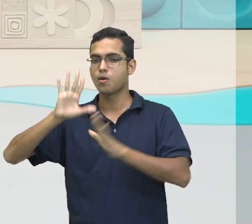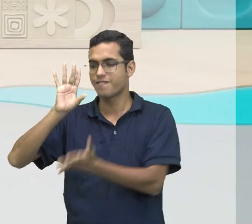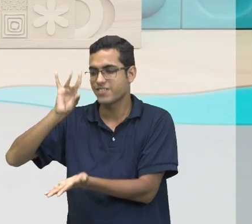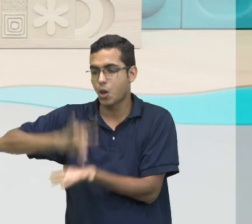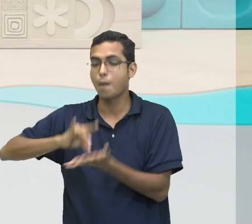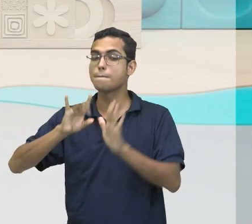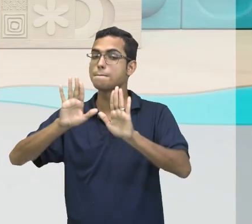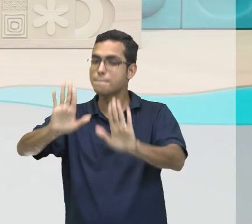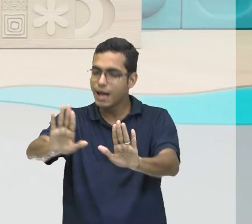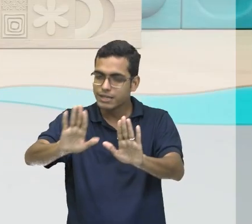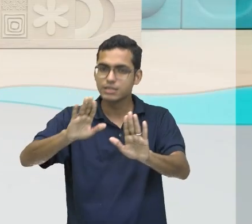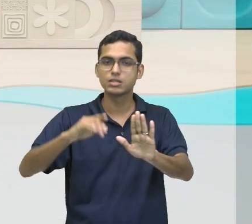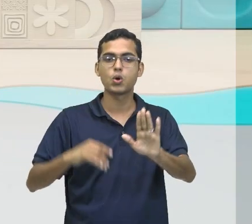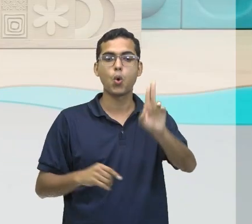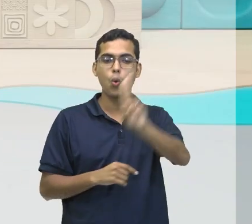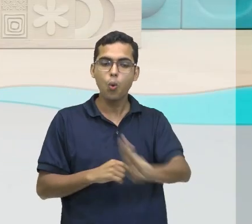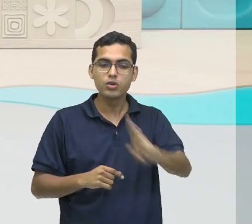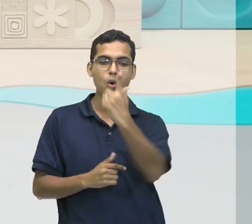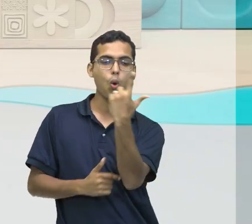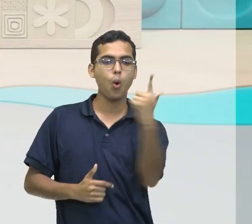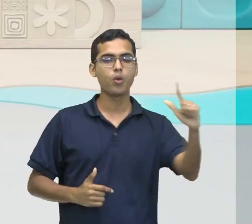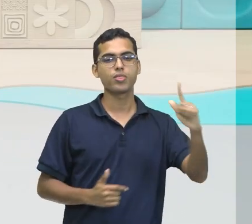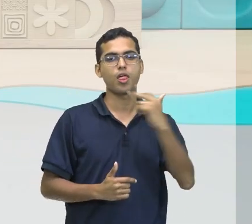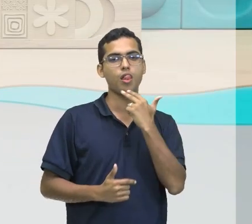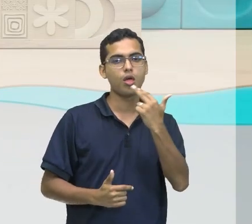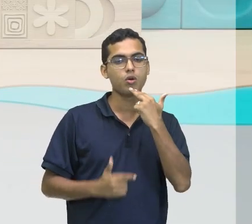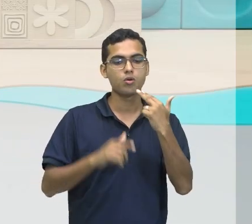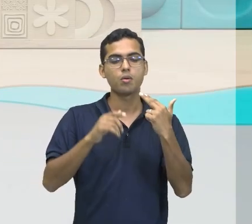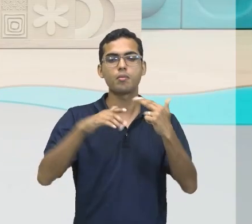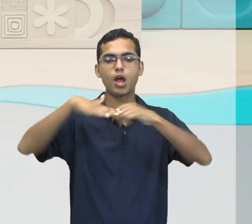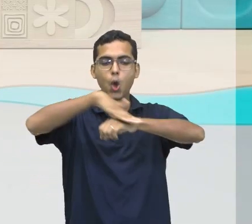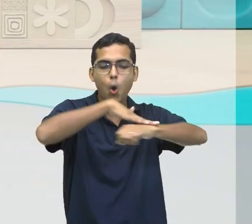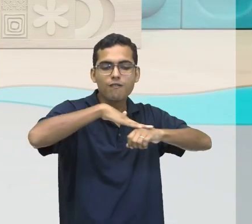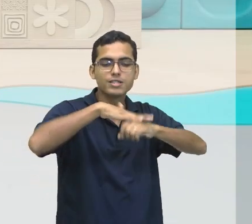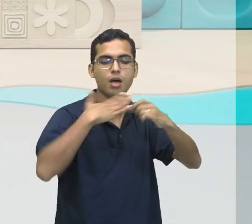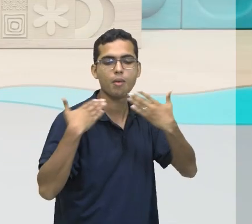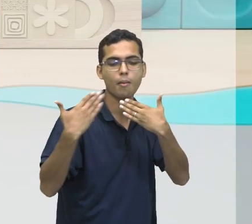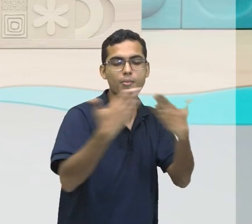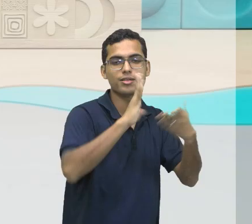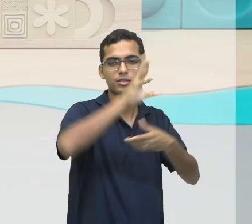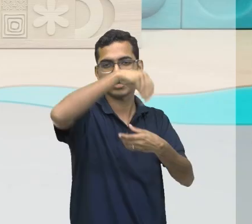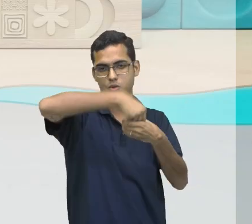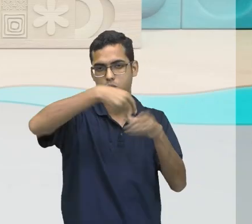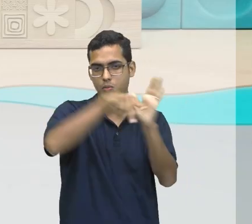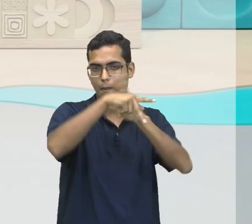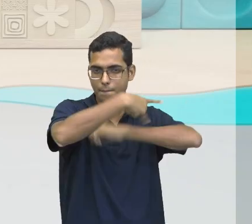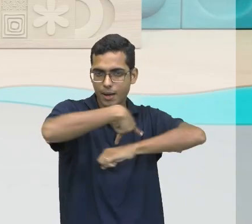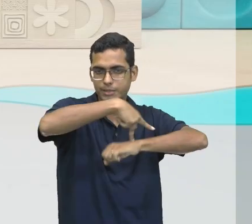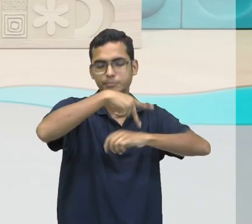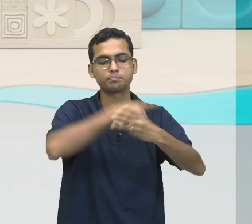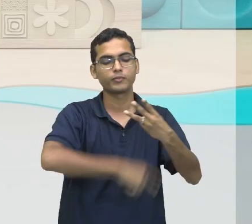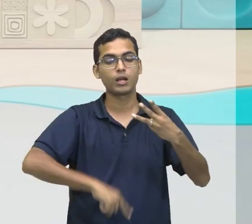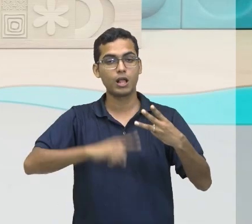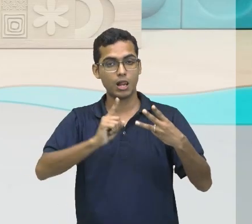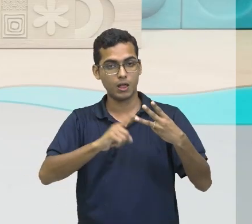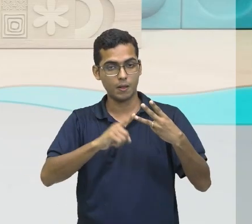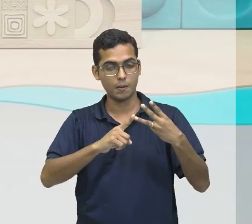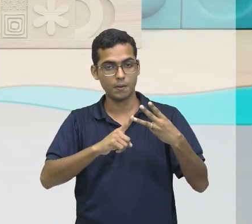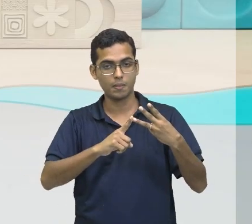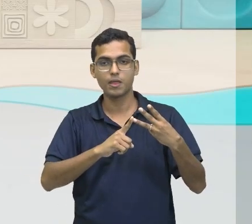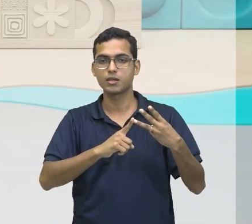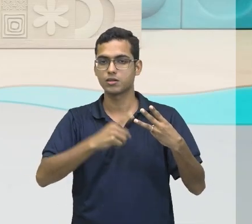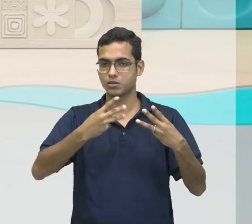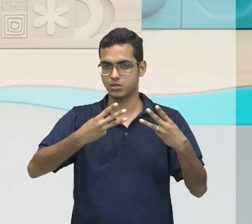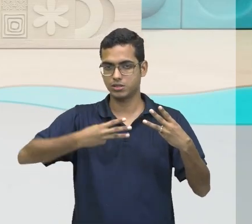o Expanded Circle, que são aqueles países que majoritariamente vão utilizar a língua inglesa como língua franca. Tá certo?